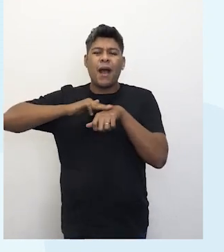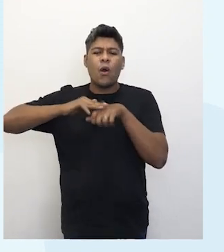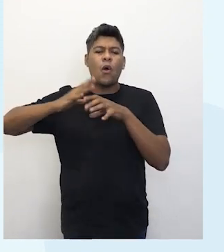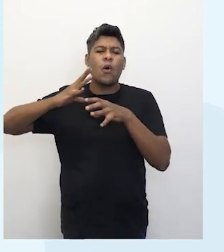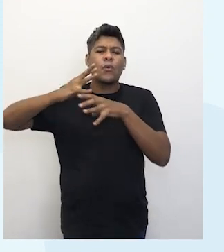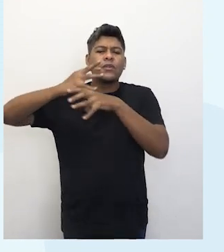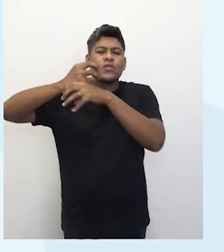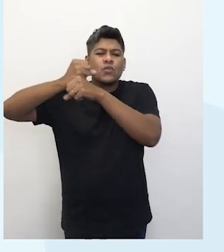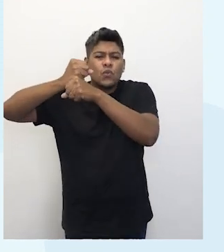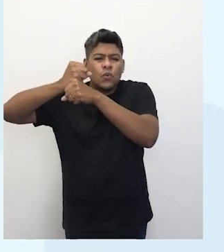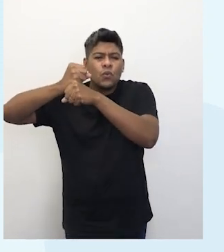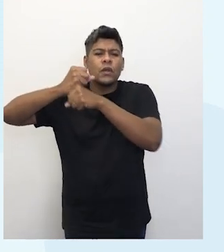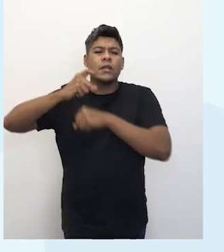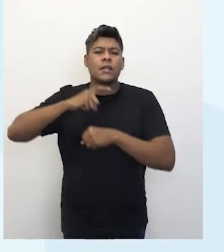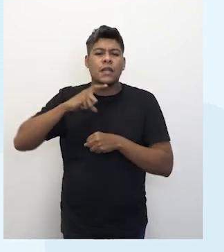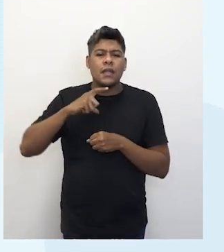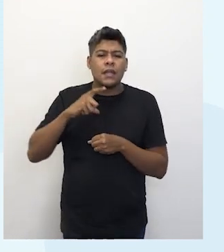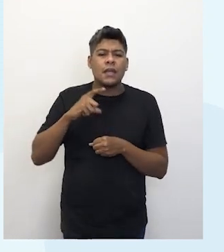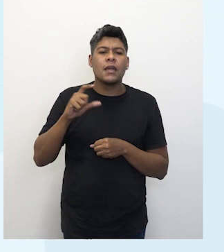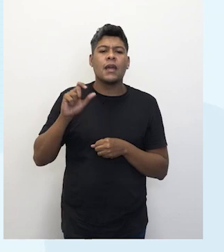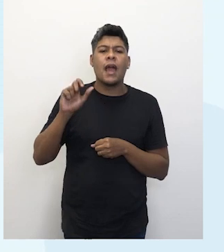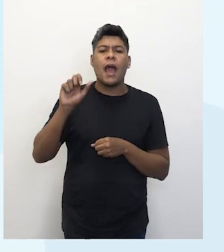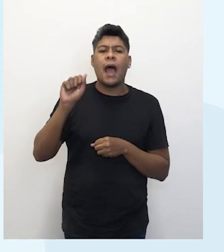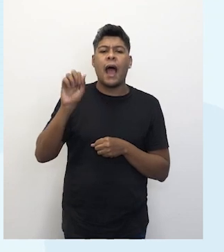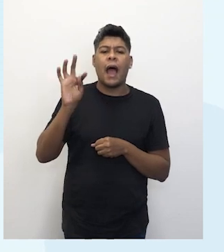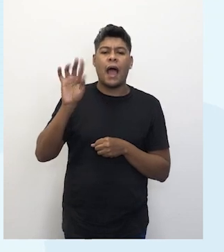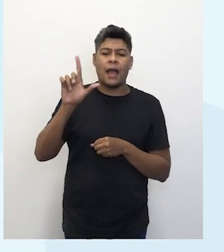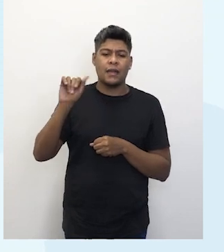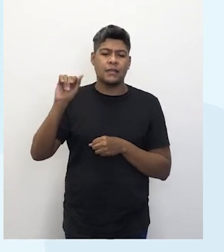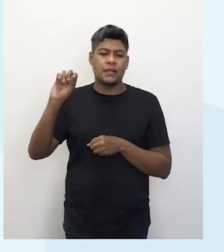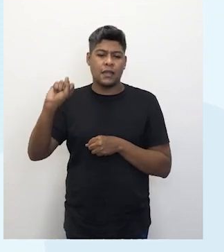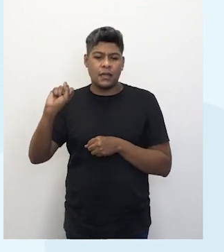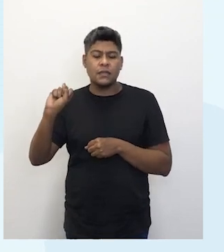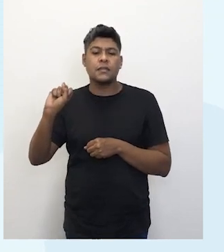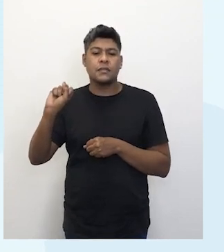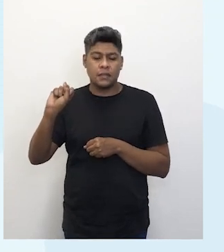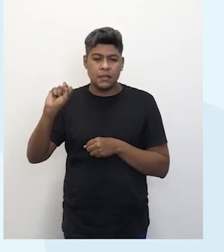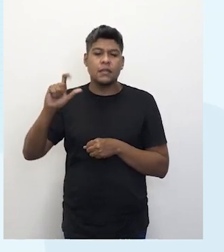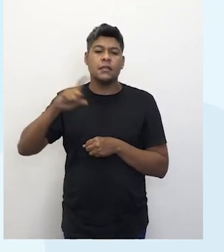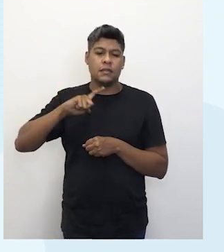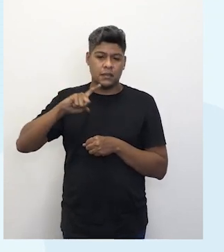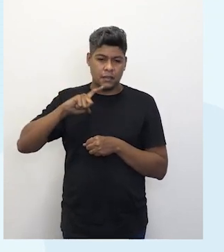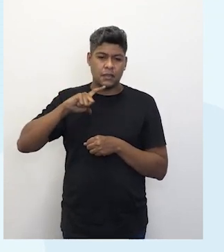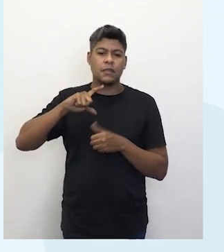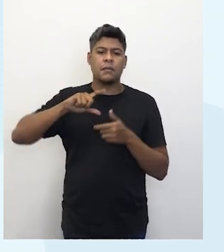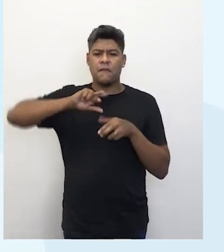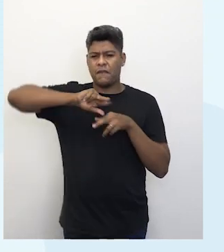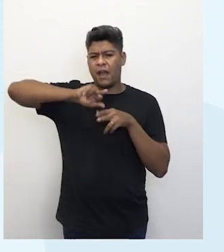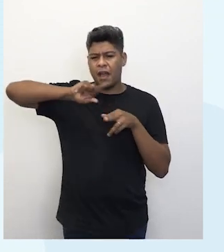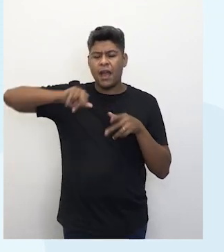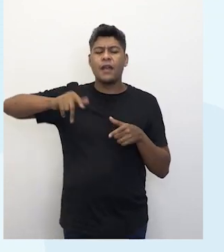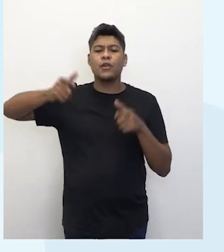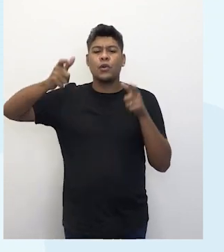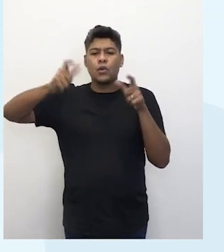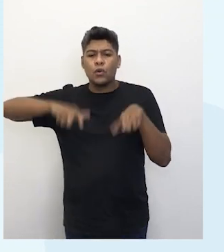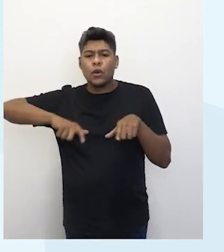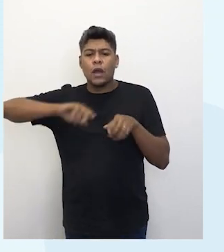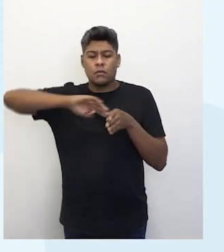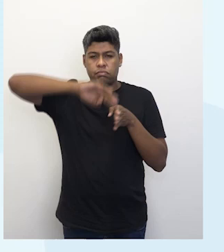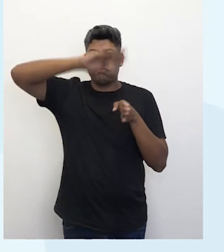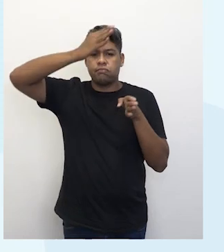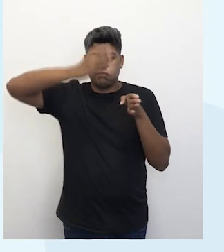escuro né então nós temos a Cordilheira dos do Atlas na região noroeste né Nós temos várias regiões aí